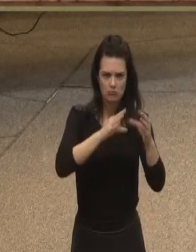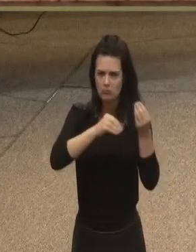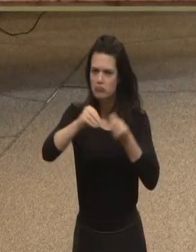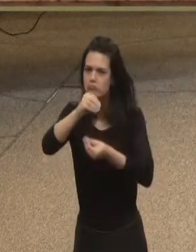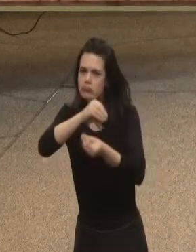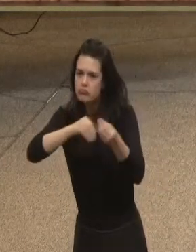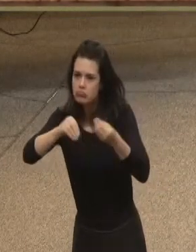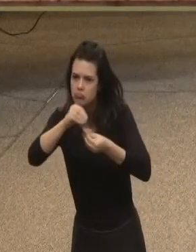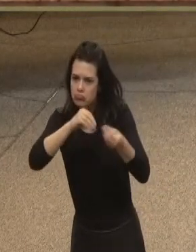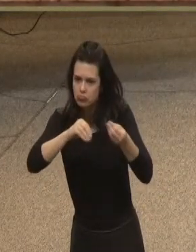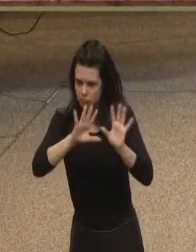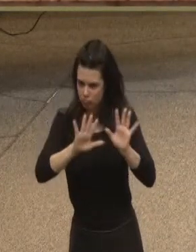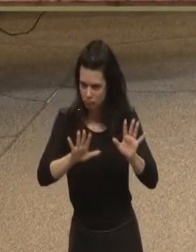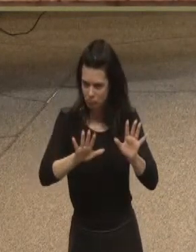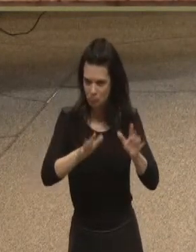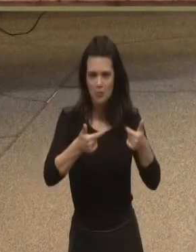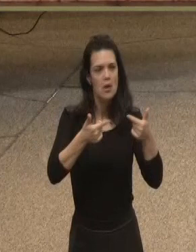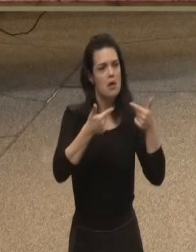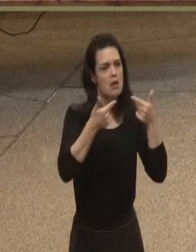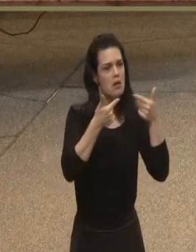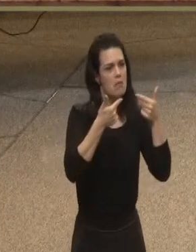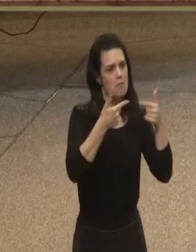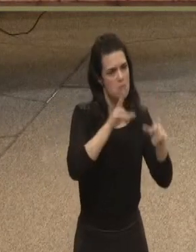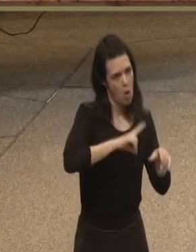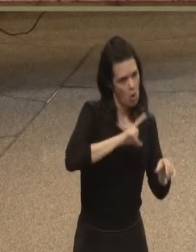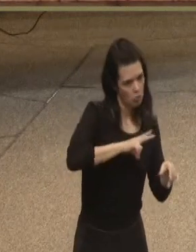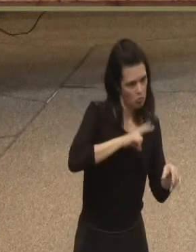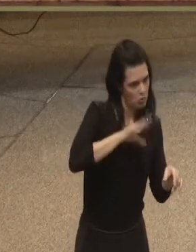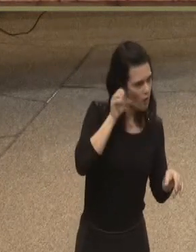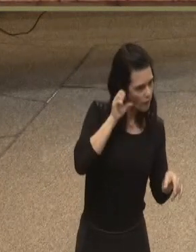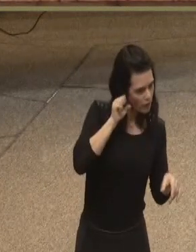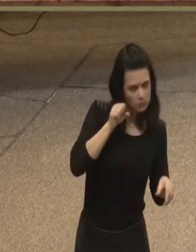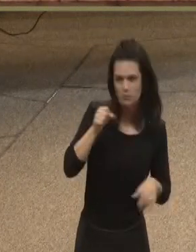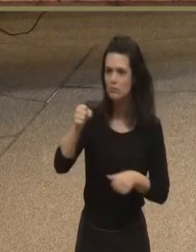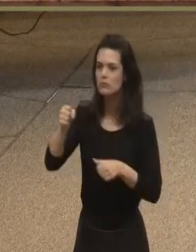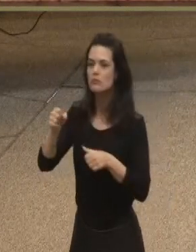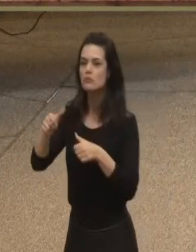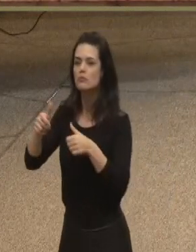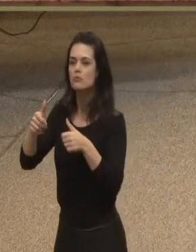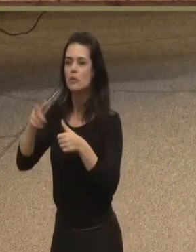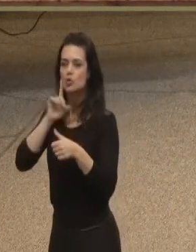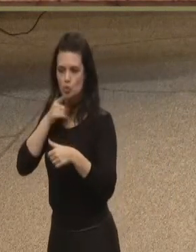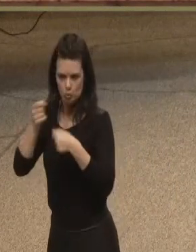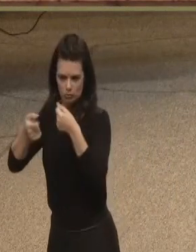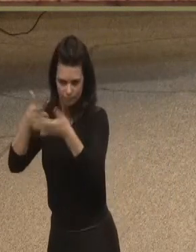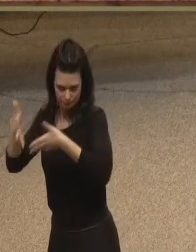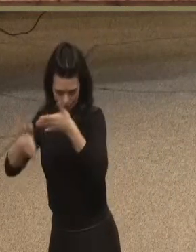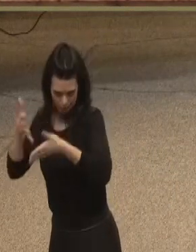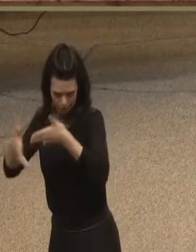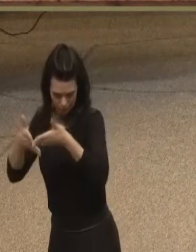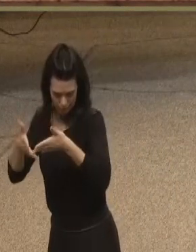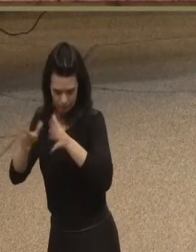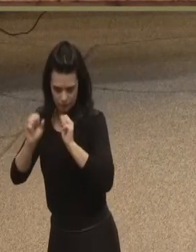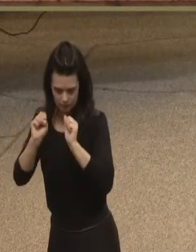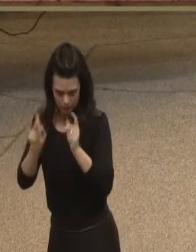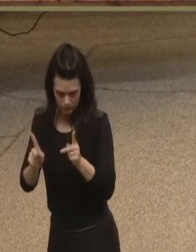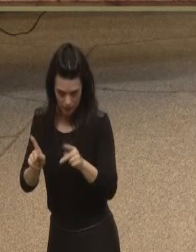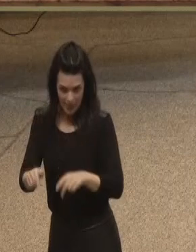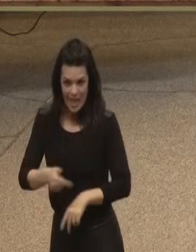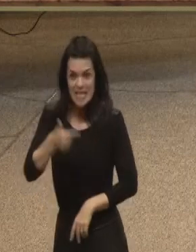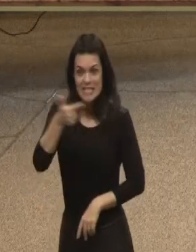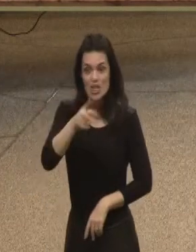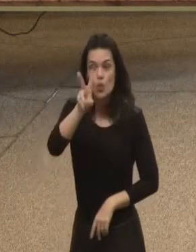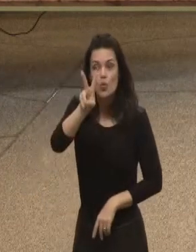em nossa língua, na língua brasileira, no português. Na segunda vez, então, iremos executá-la da